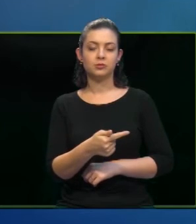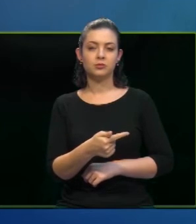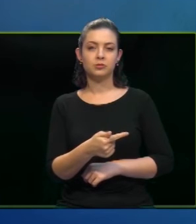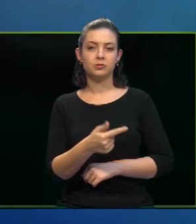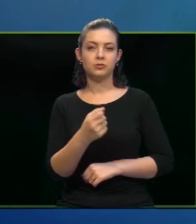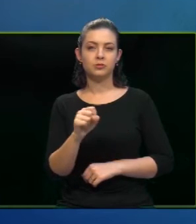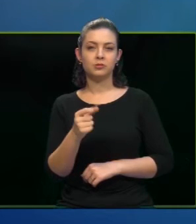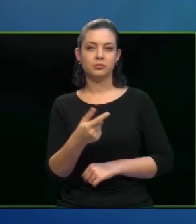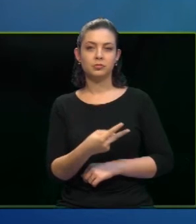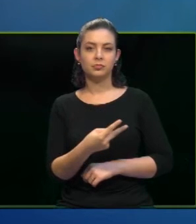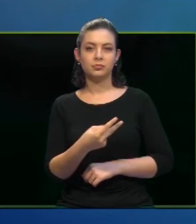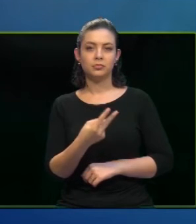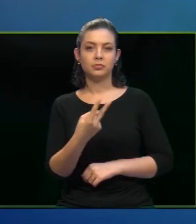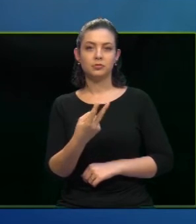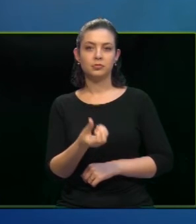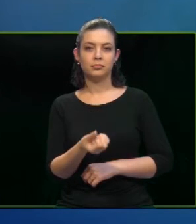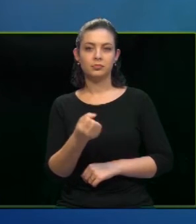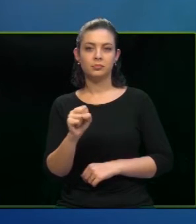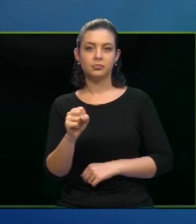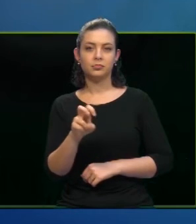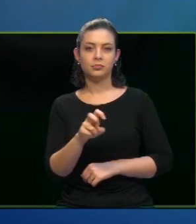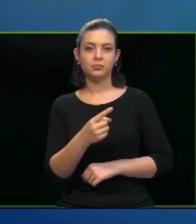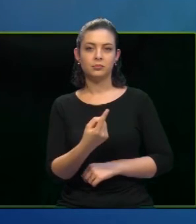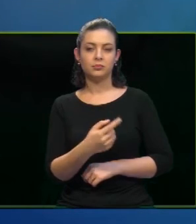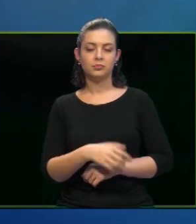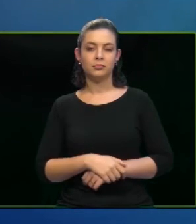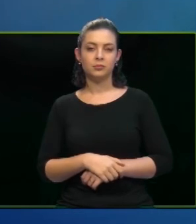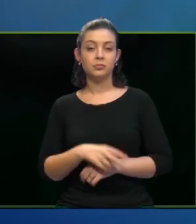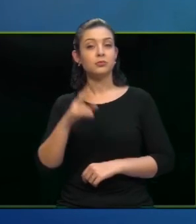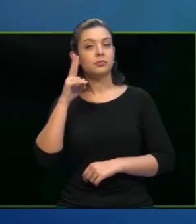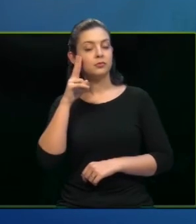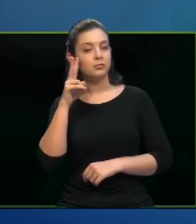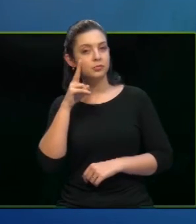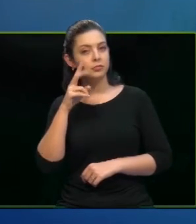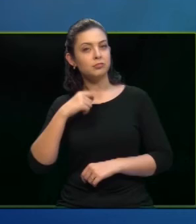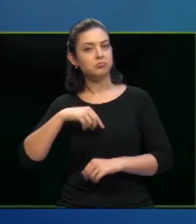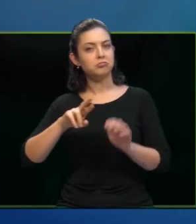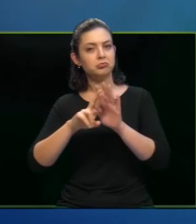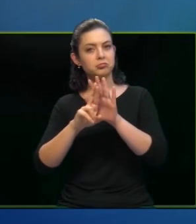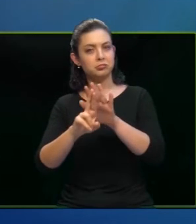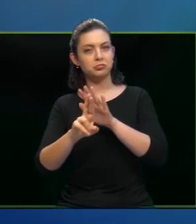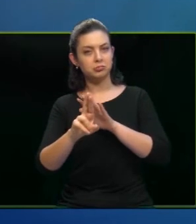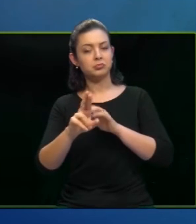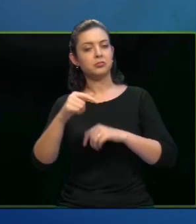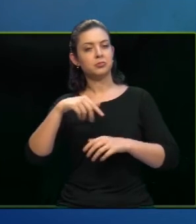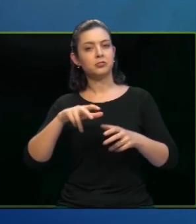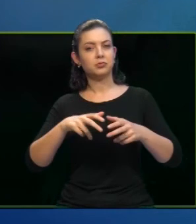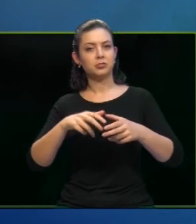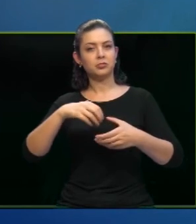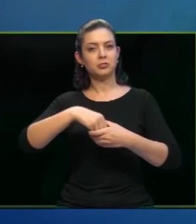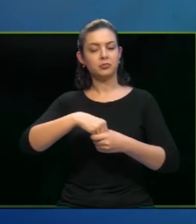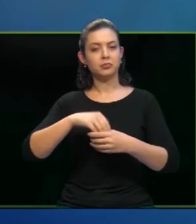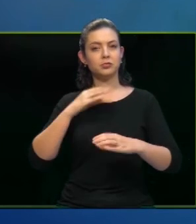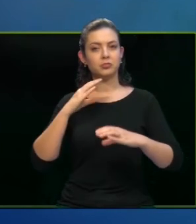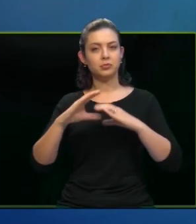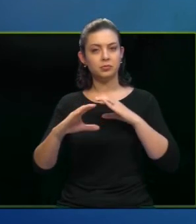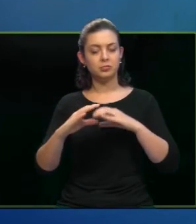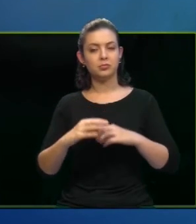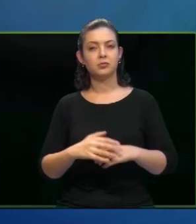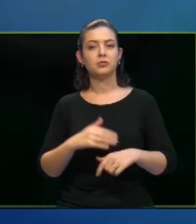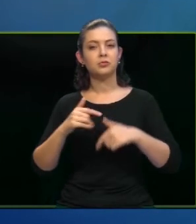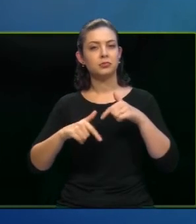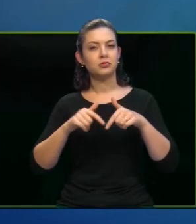82 68 51 lembre se que somos a sua voz aqui na câmara municipal e